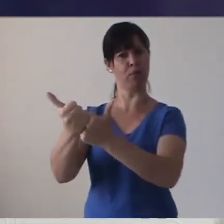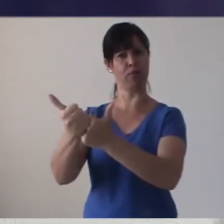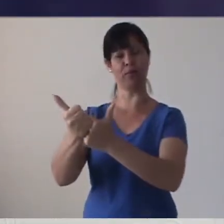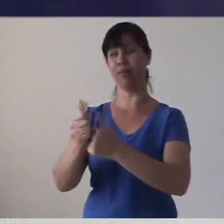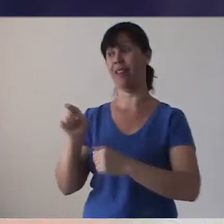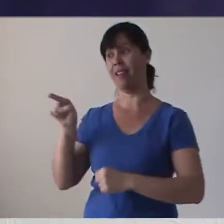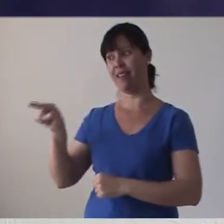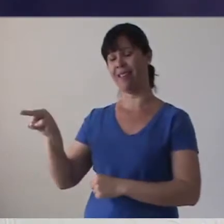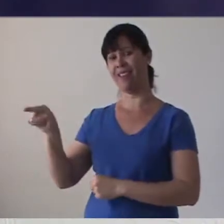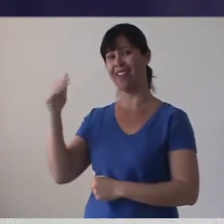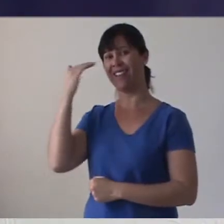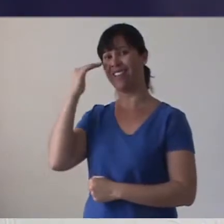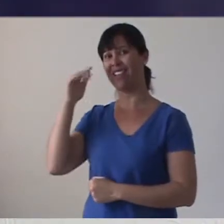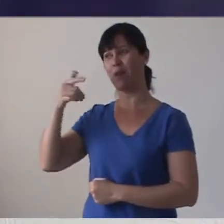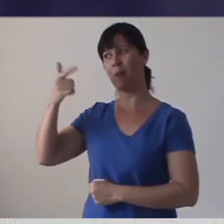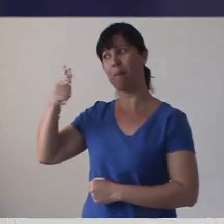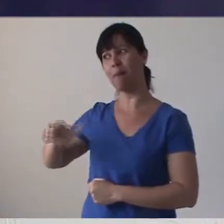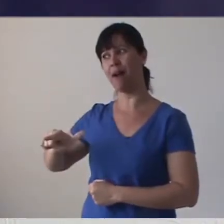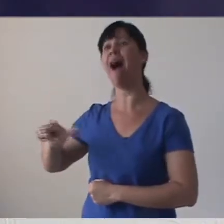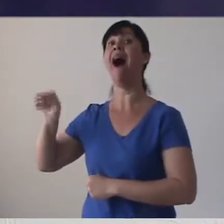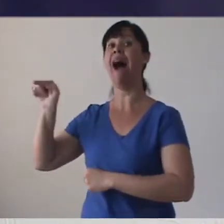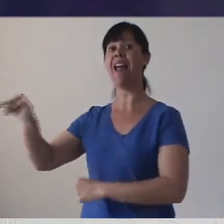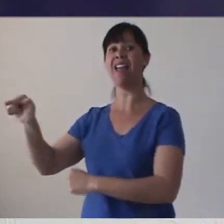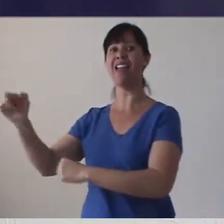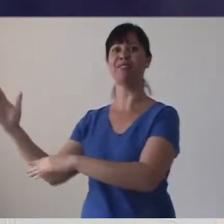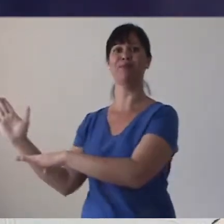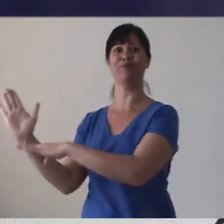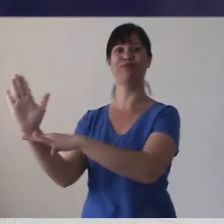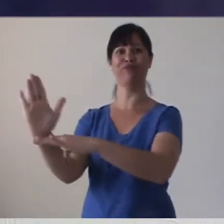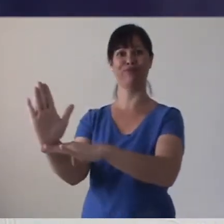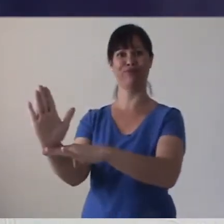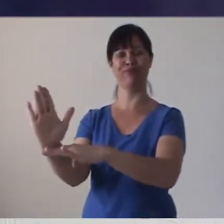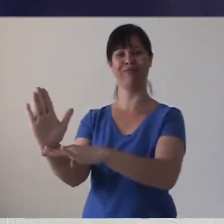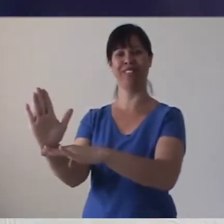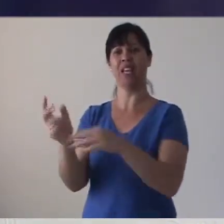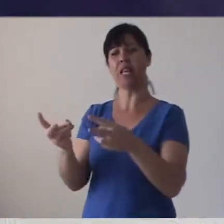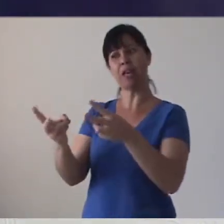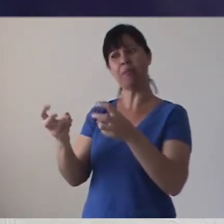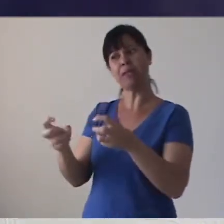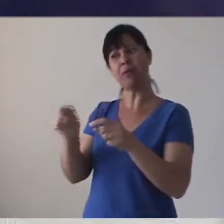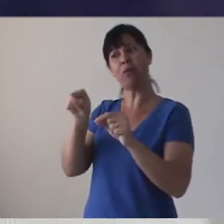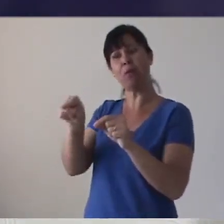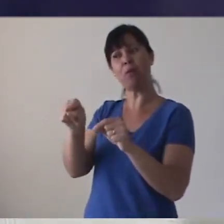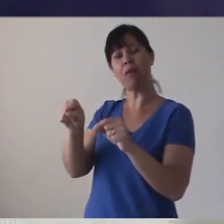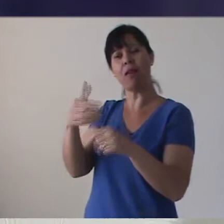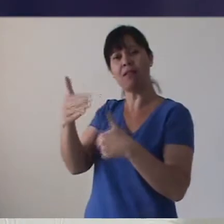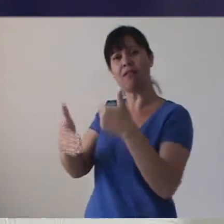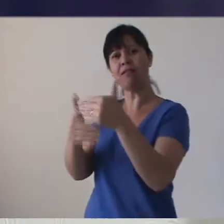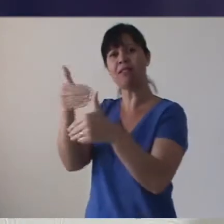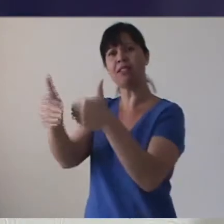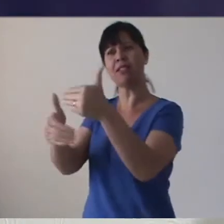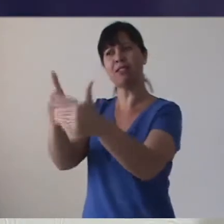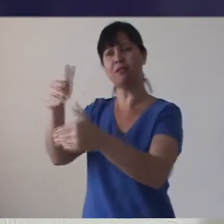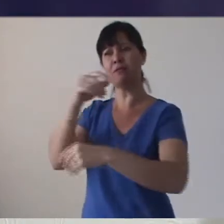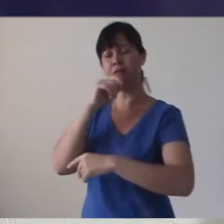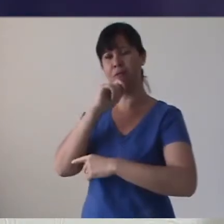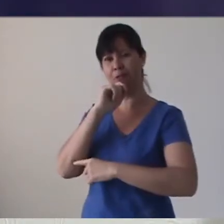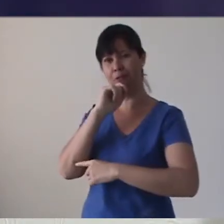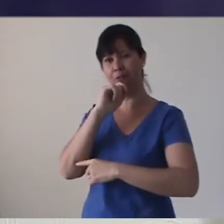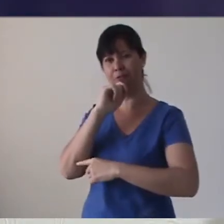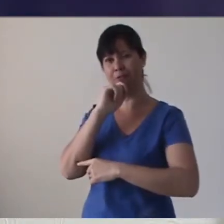Fulano entendeu mais, um vai auxiliar o outro e vamos ver como vai esse